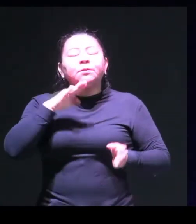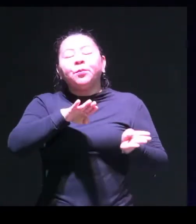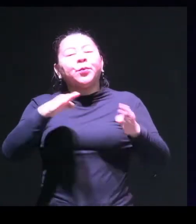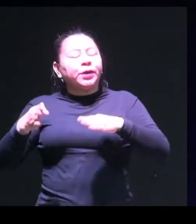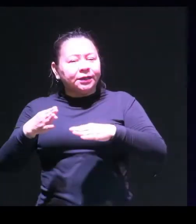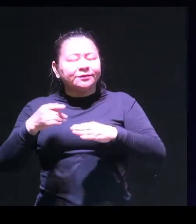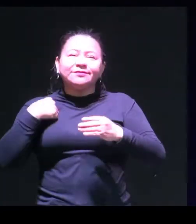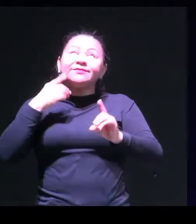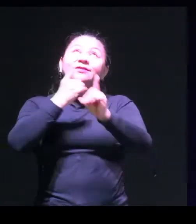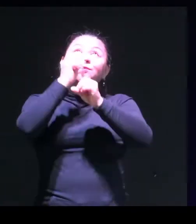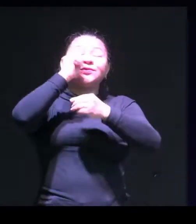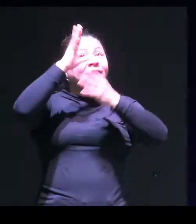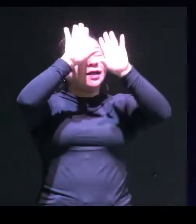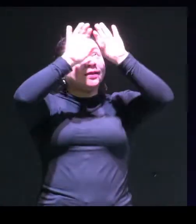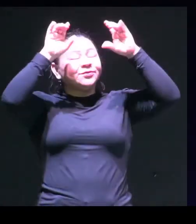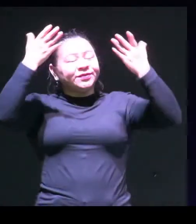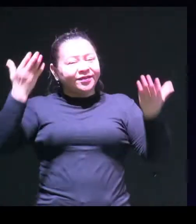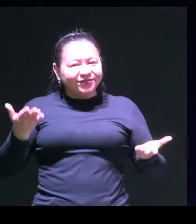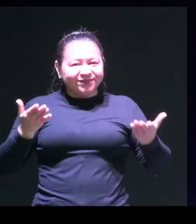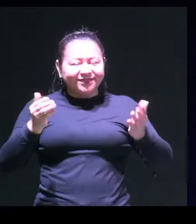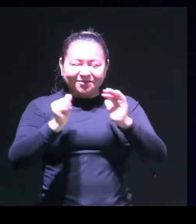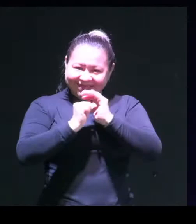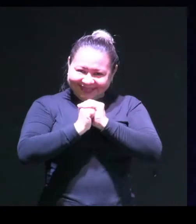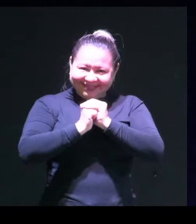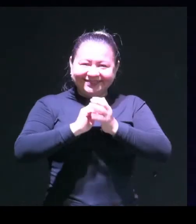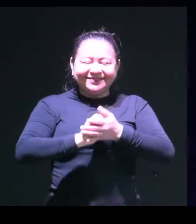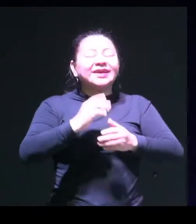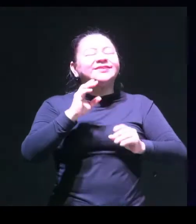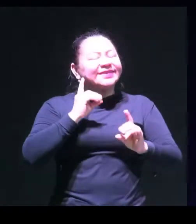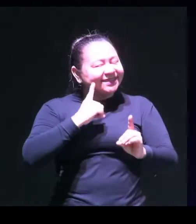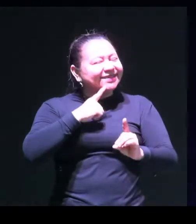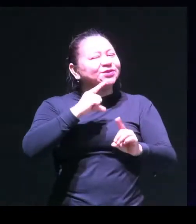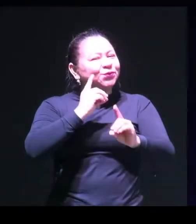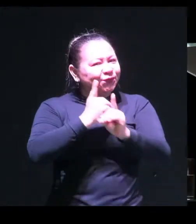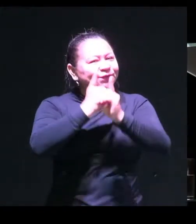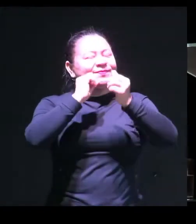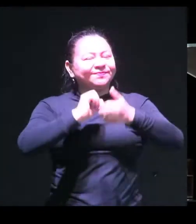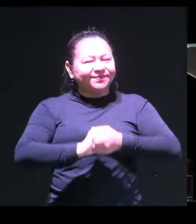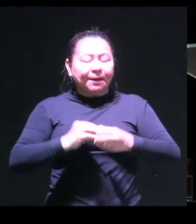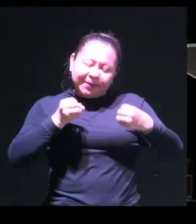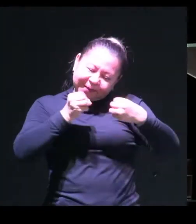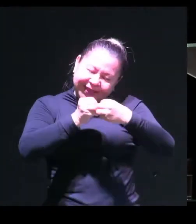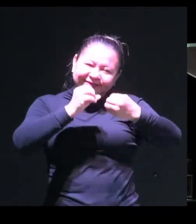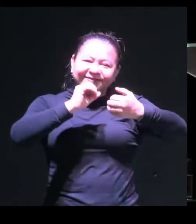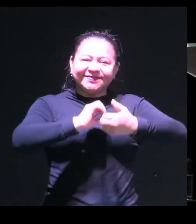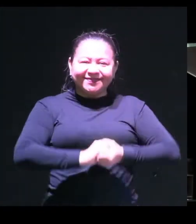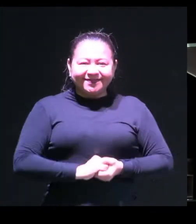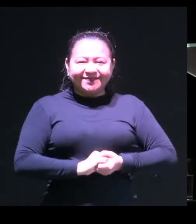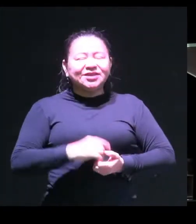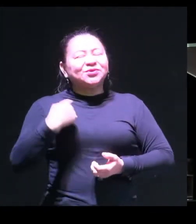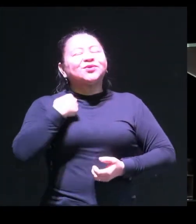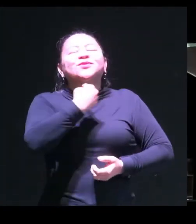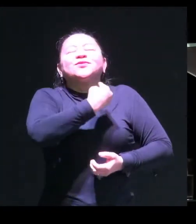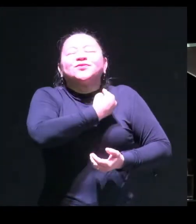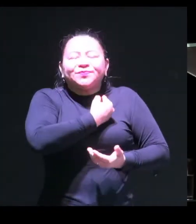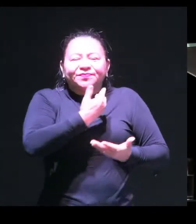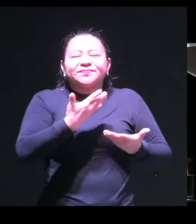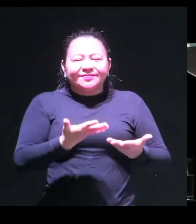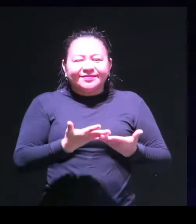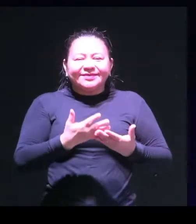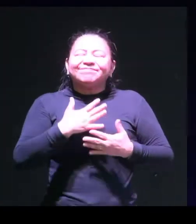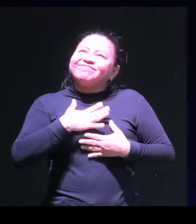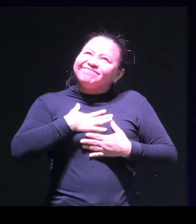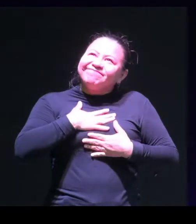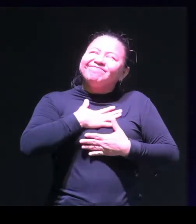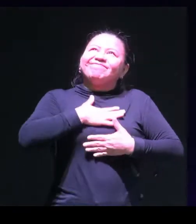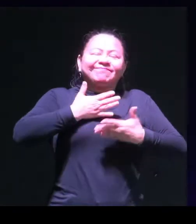Você vai vê-lo de novo. Vai chegar o dia, e está bem próximo, que nós vamos vê-lo de